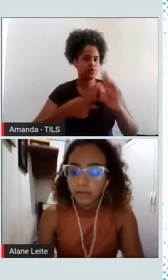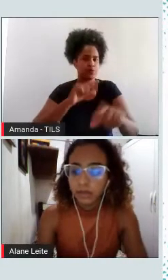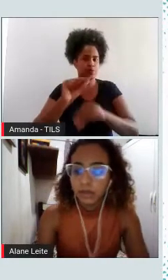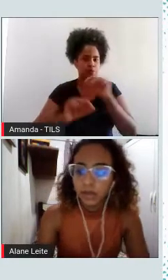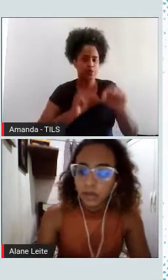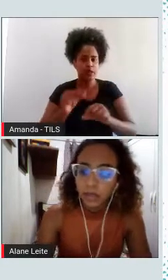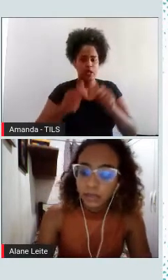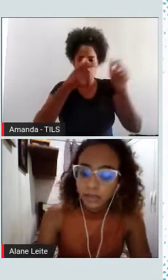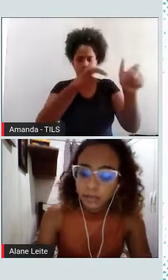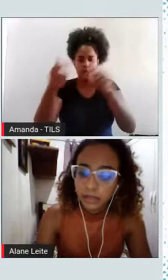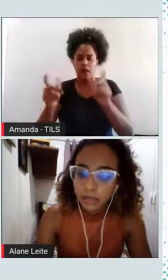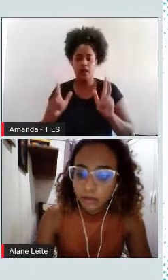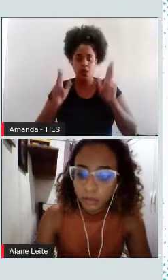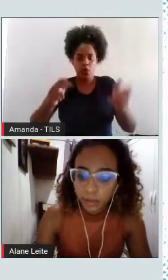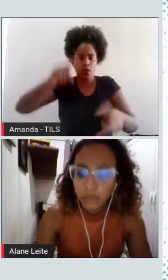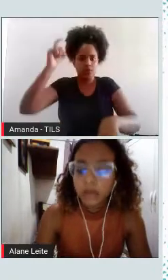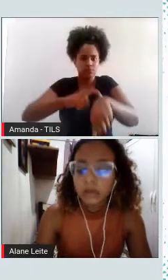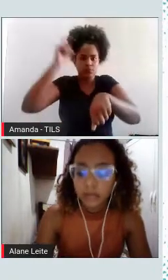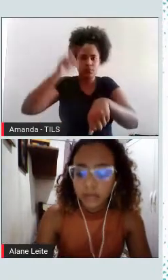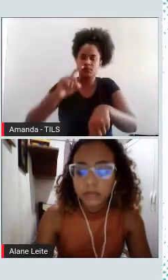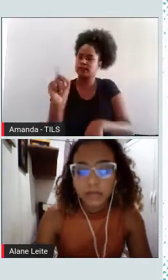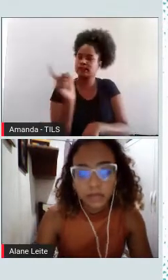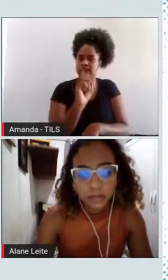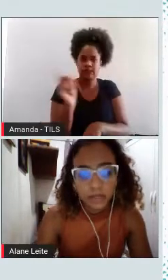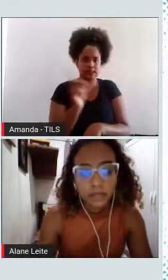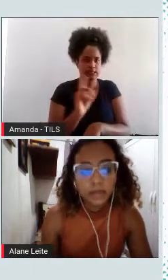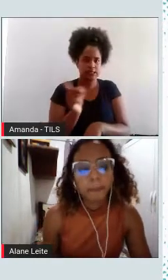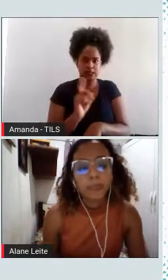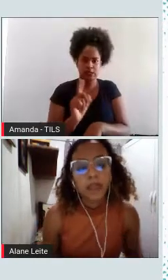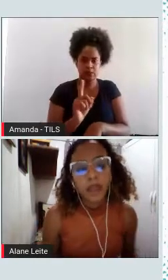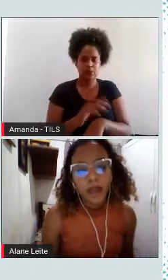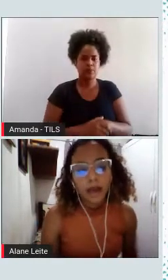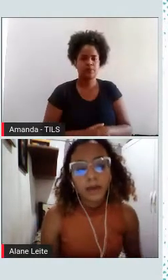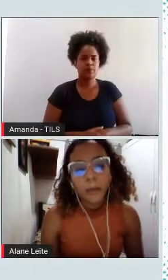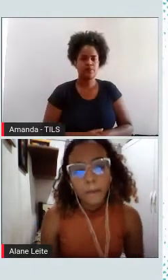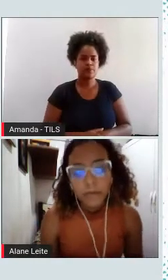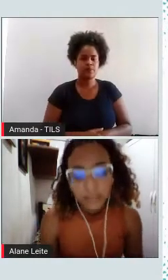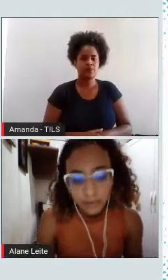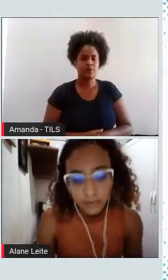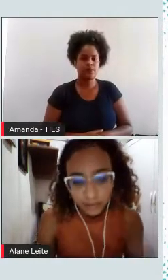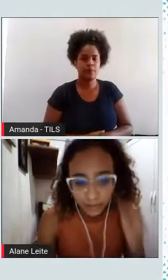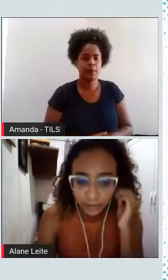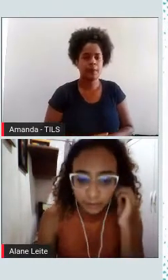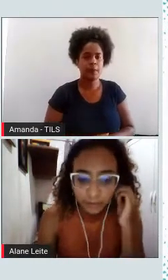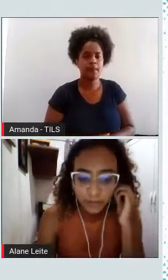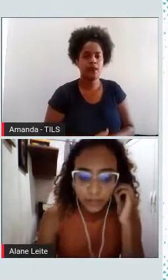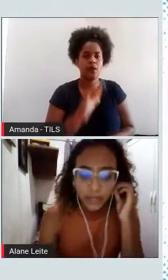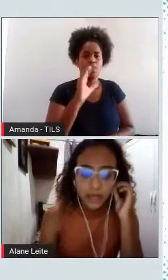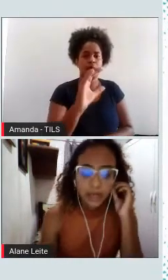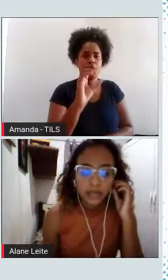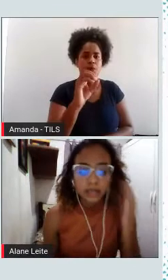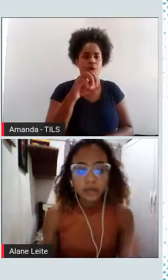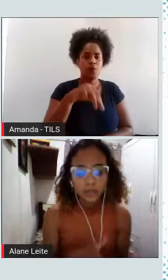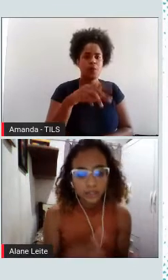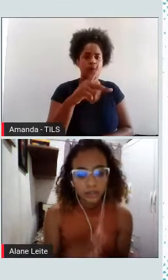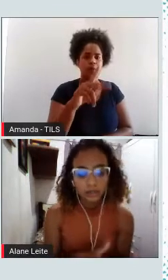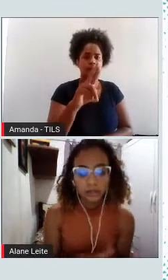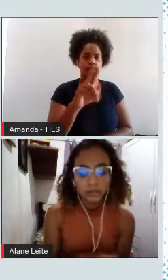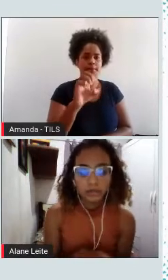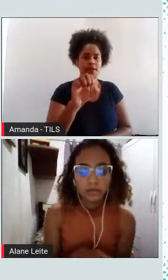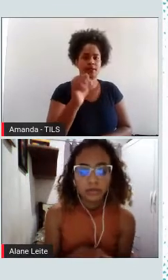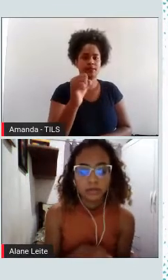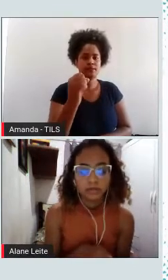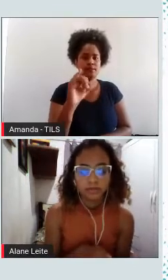simultaneamente, impenetrabilidade não ocupa lugares simultaneamente. A compressibilidade, que ela